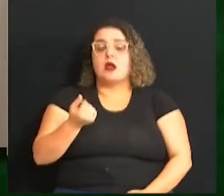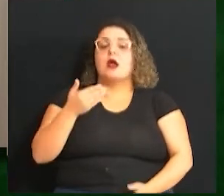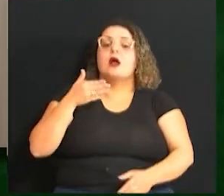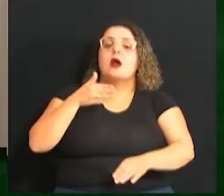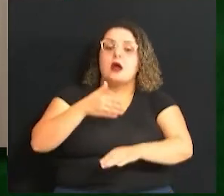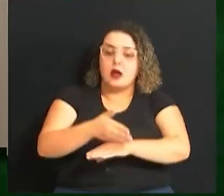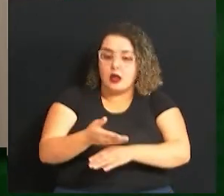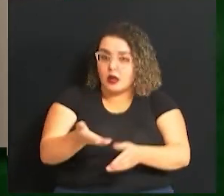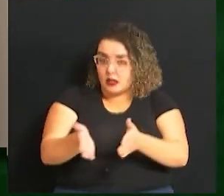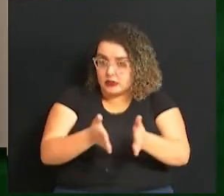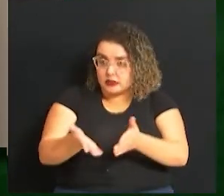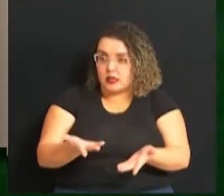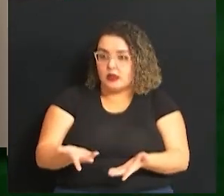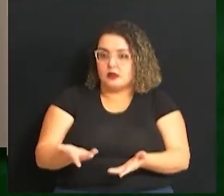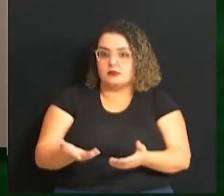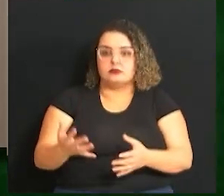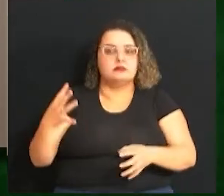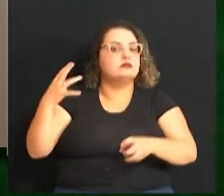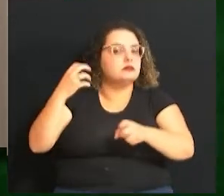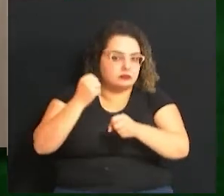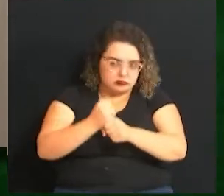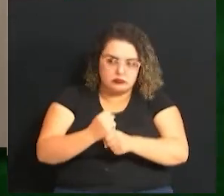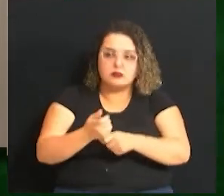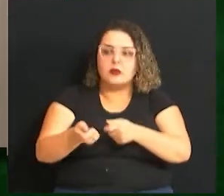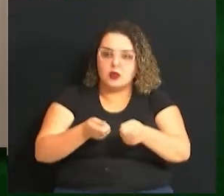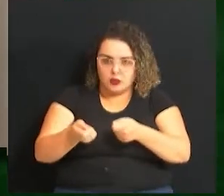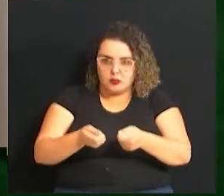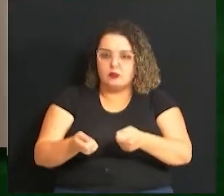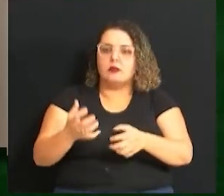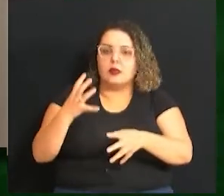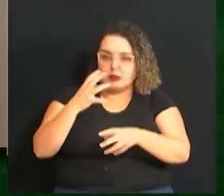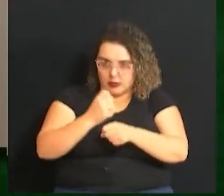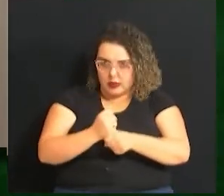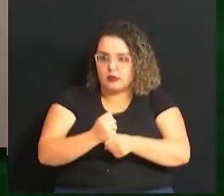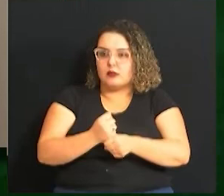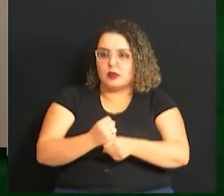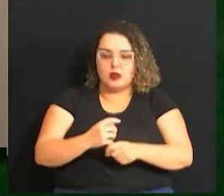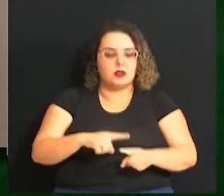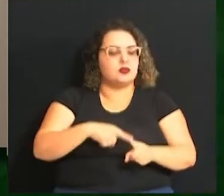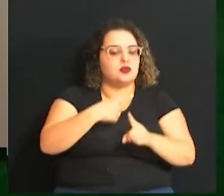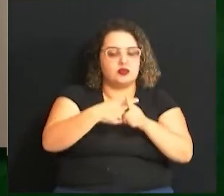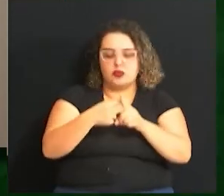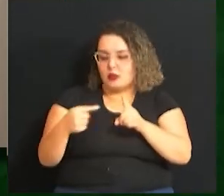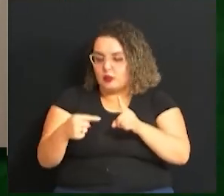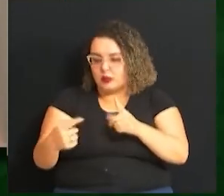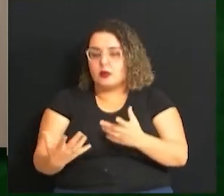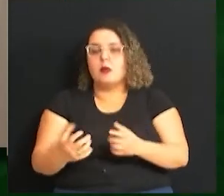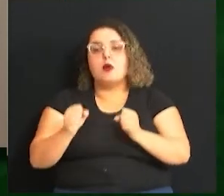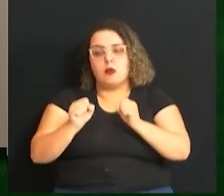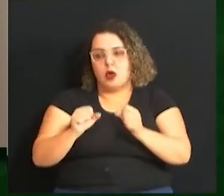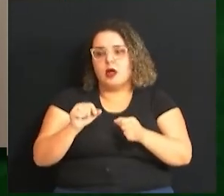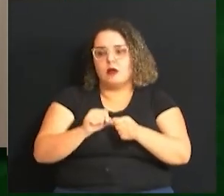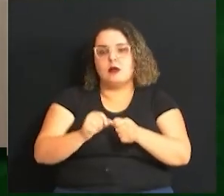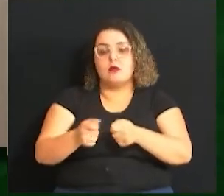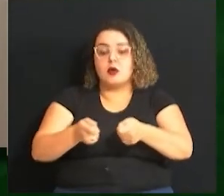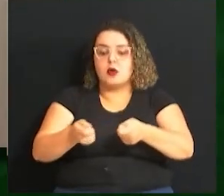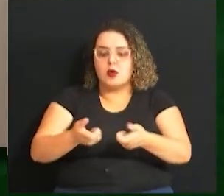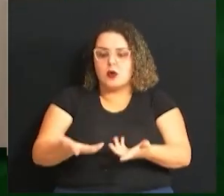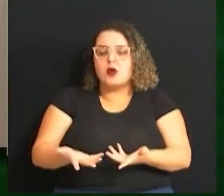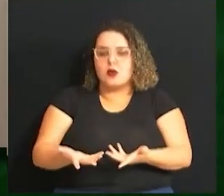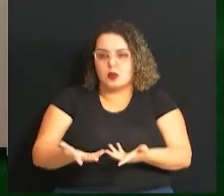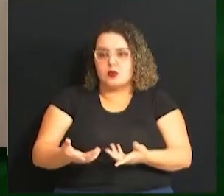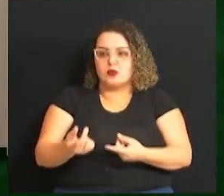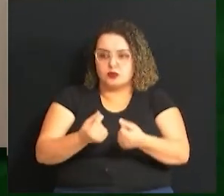ao dinheiro e ela vai ter que ter a noção matemática, dominar as operações matemáticas de soma e subtração para poder